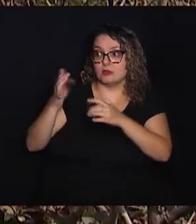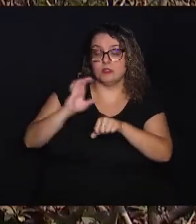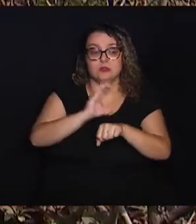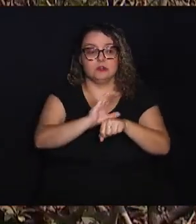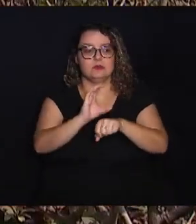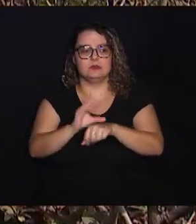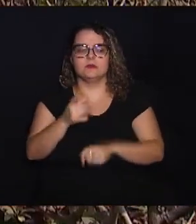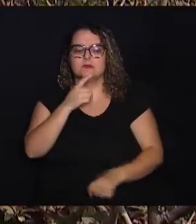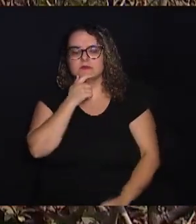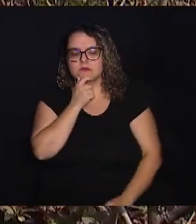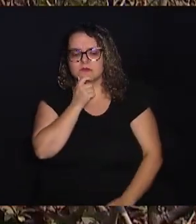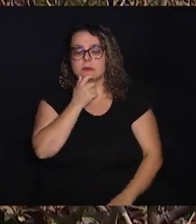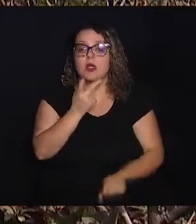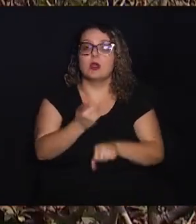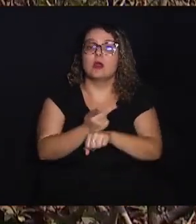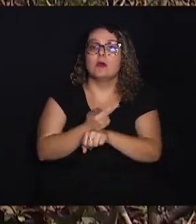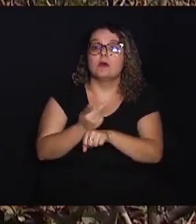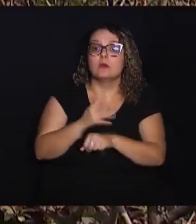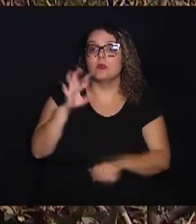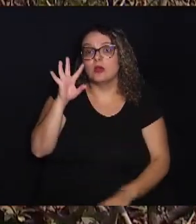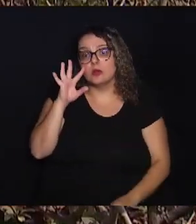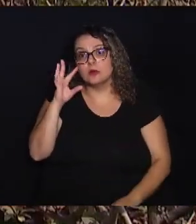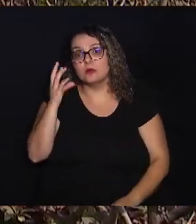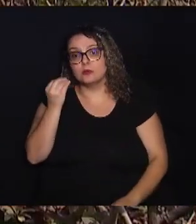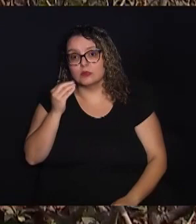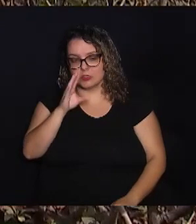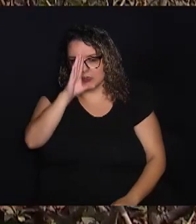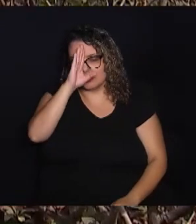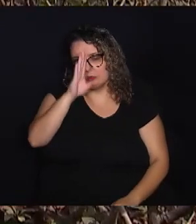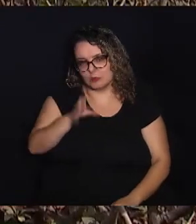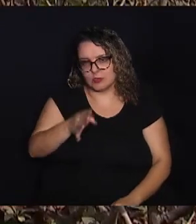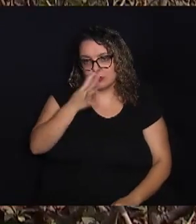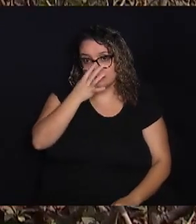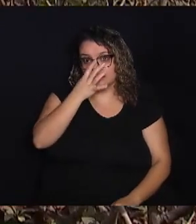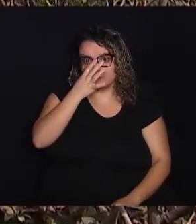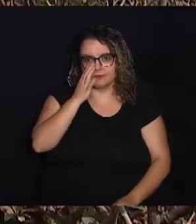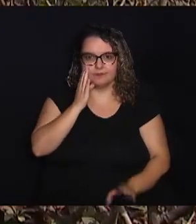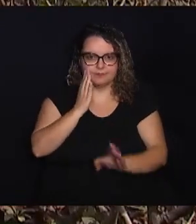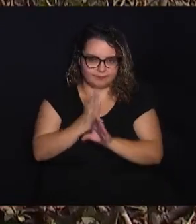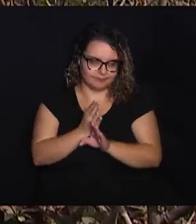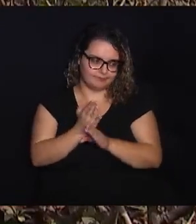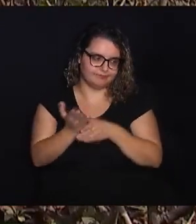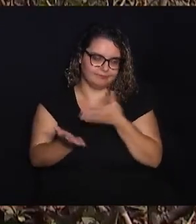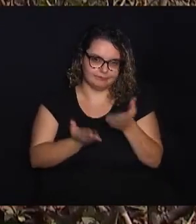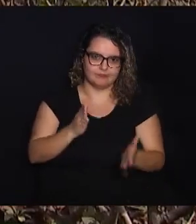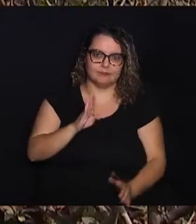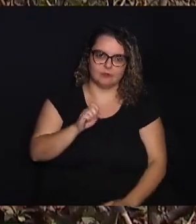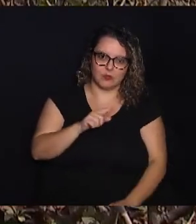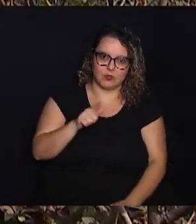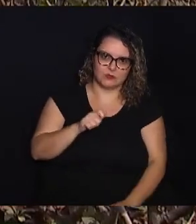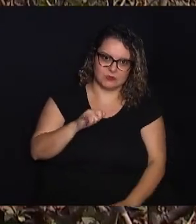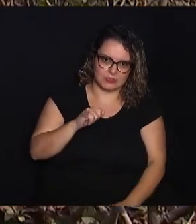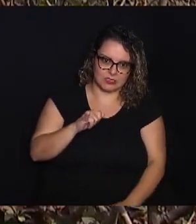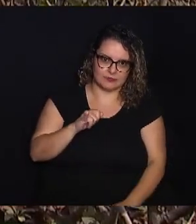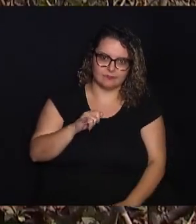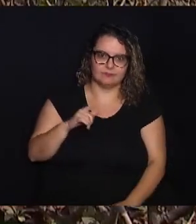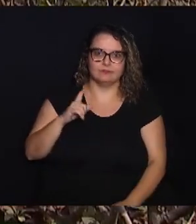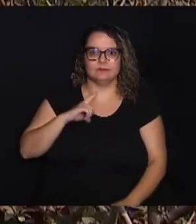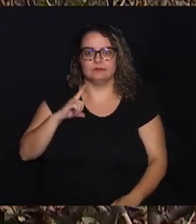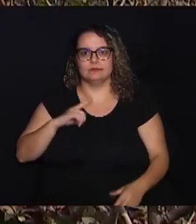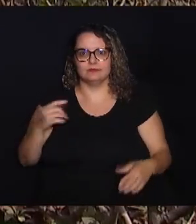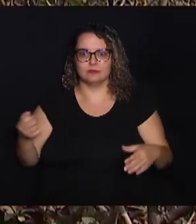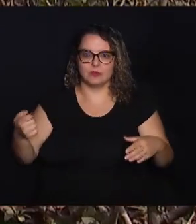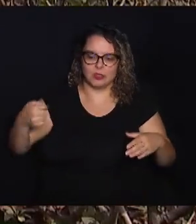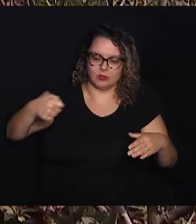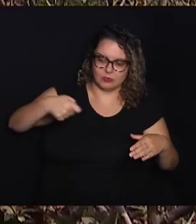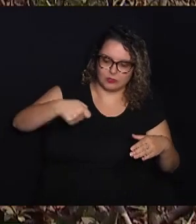Aí foi onde eu fui buscando conhecimento e o principal deles, descobri que para você cuidar de um bonsai, precisa regar todo dia e 2